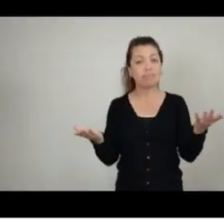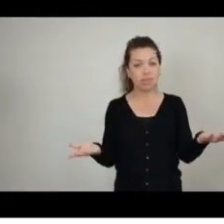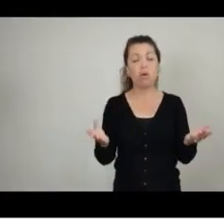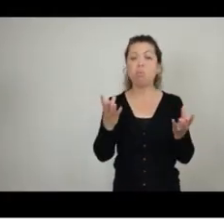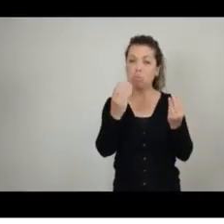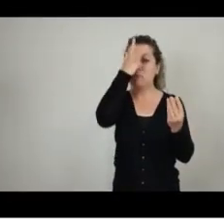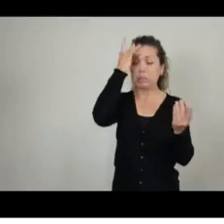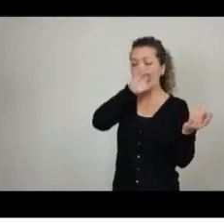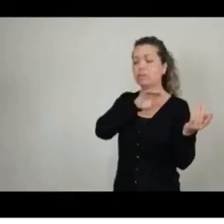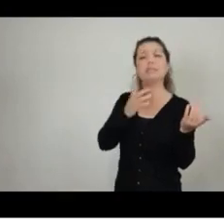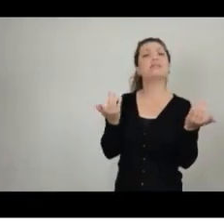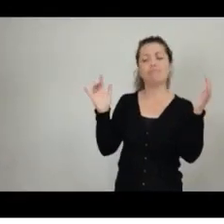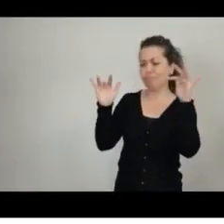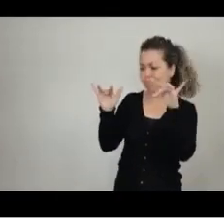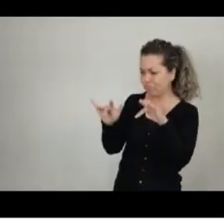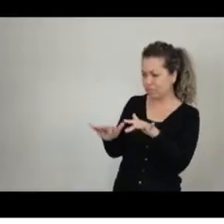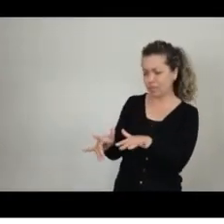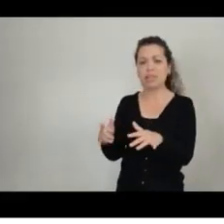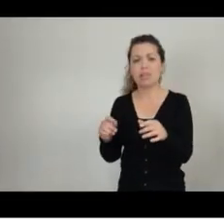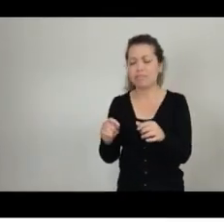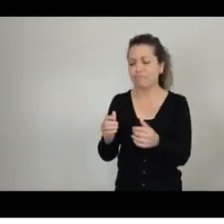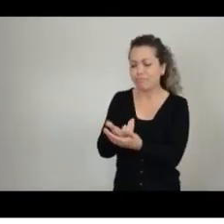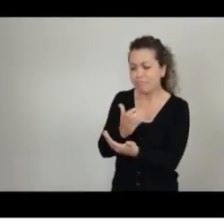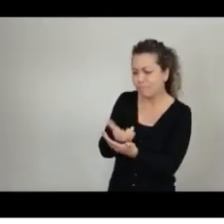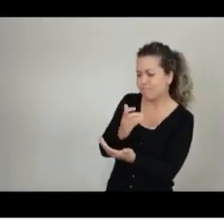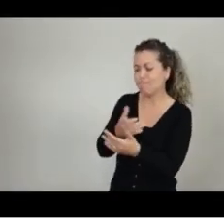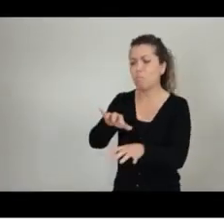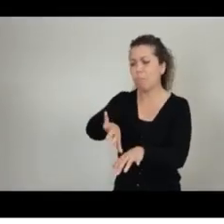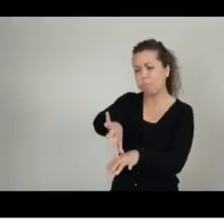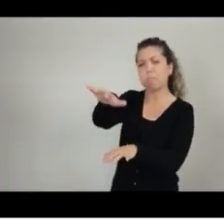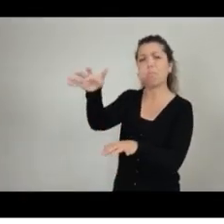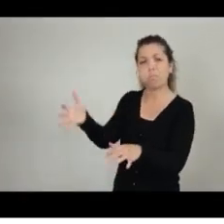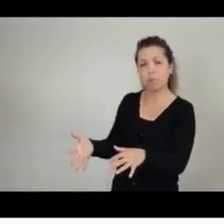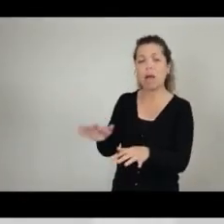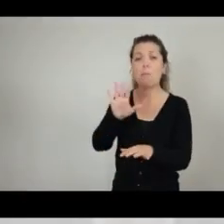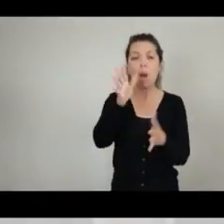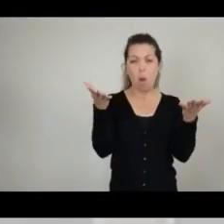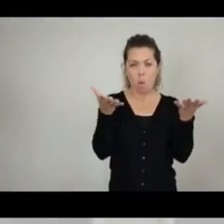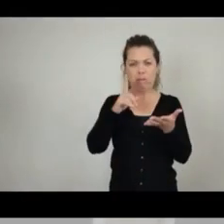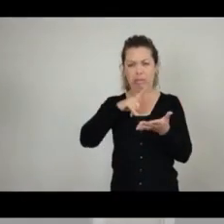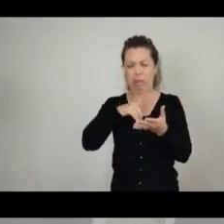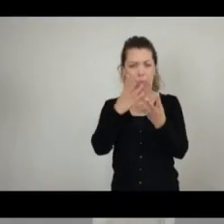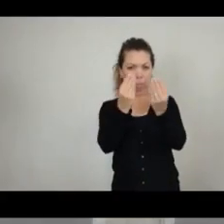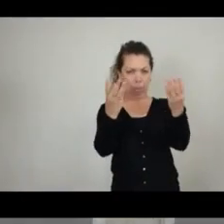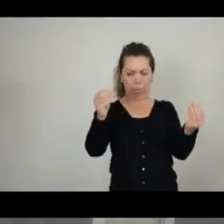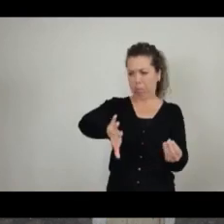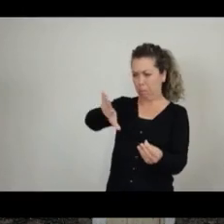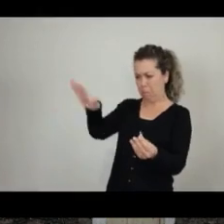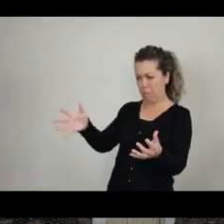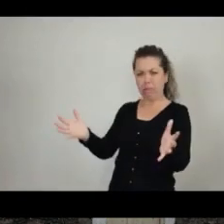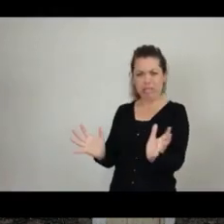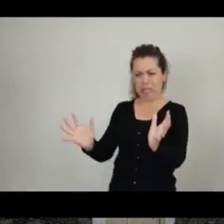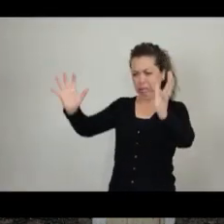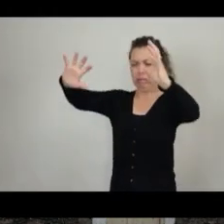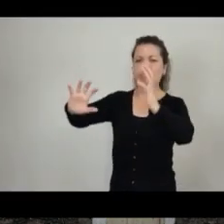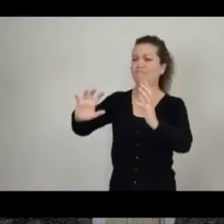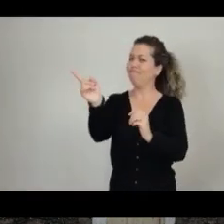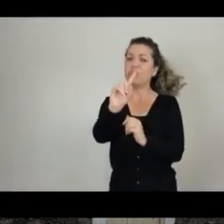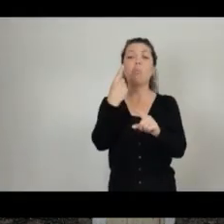fluvial para o interior, estimulando os aventureiros a encarar a exploração da região. O primeiro impulso